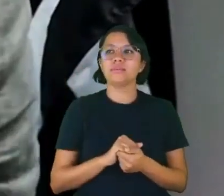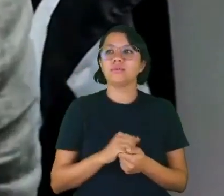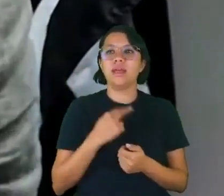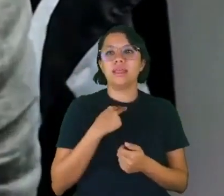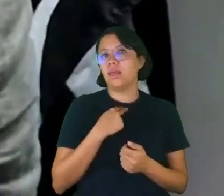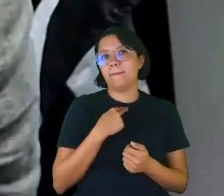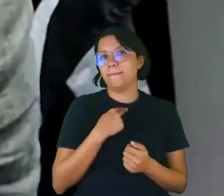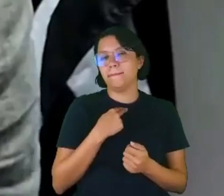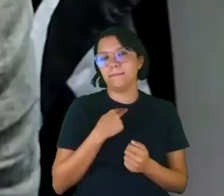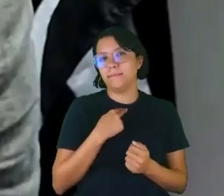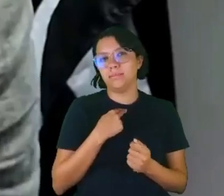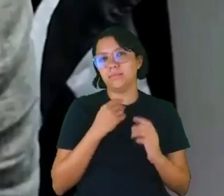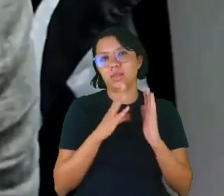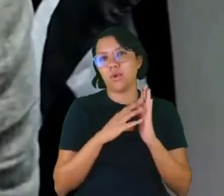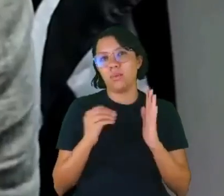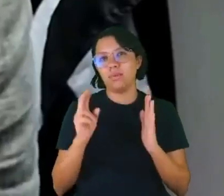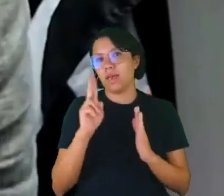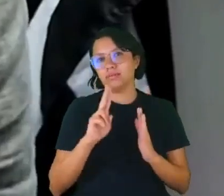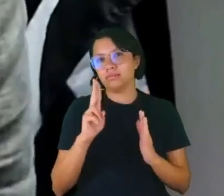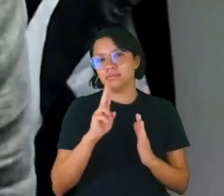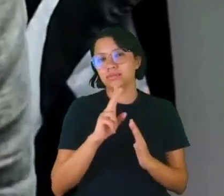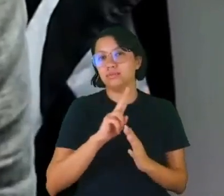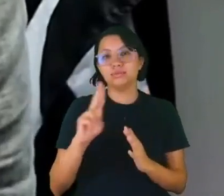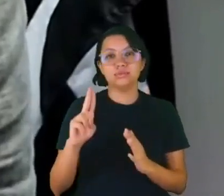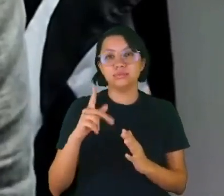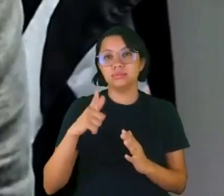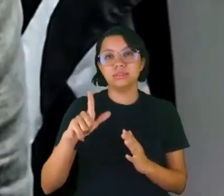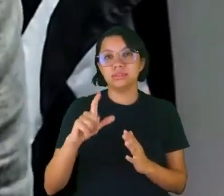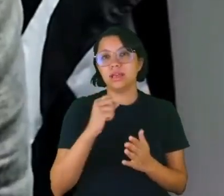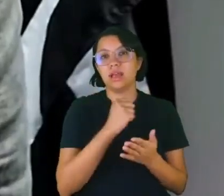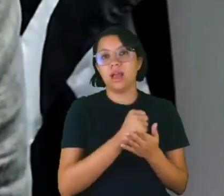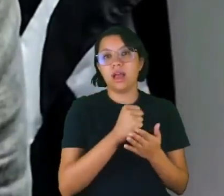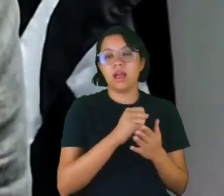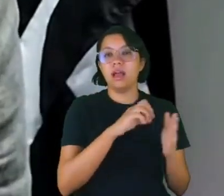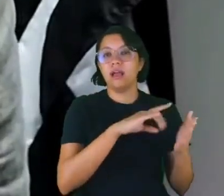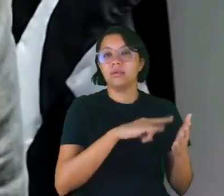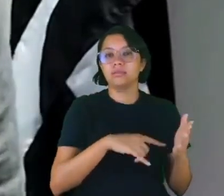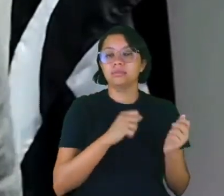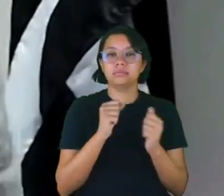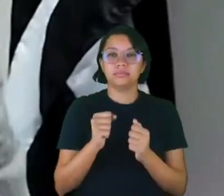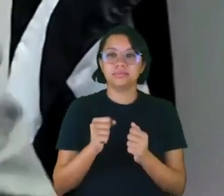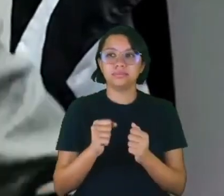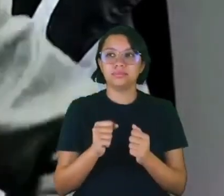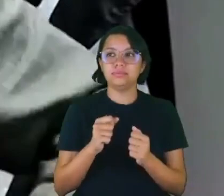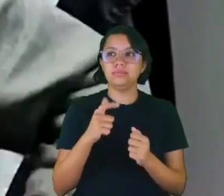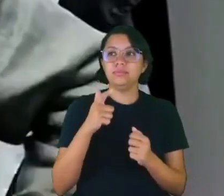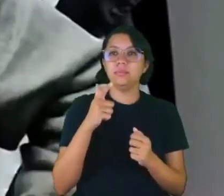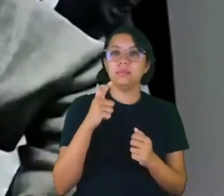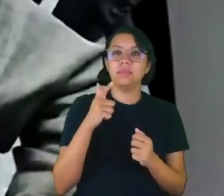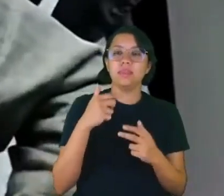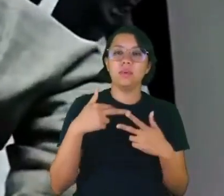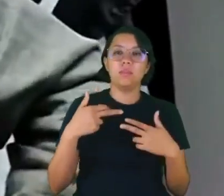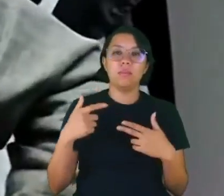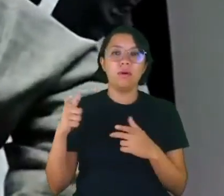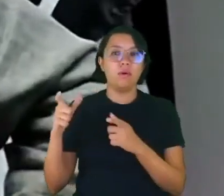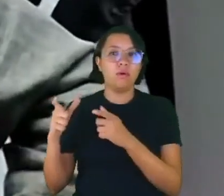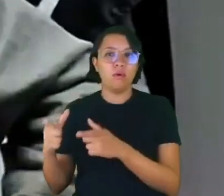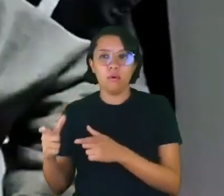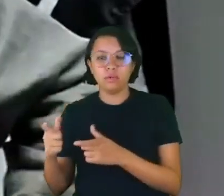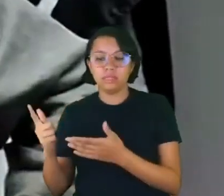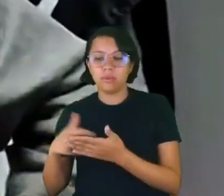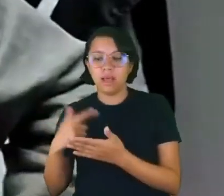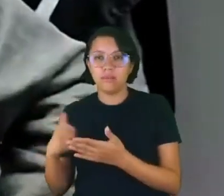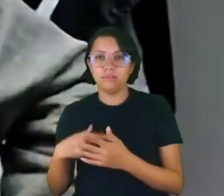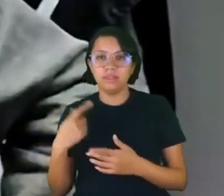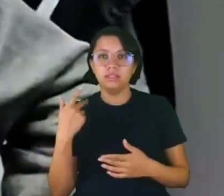coisa é a revista, né? E outra coisa é um empreendimento. Eu vou no empreendimento, eu vou lá no no empreendimento para fazer compras.